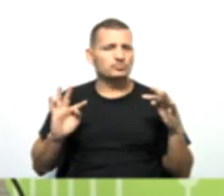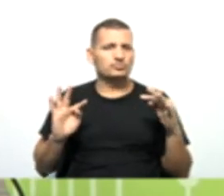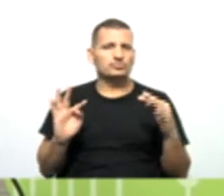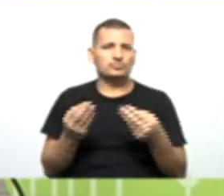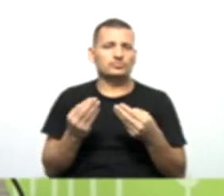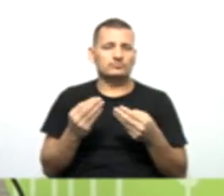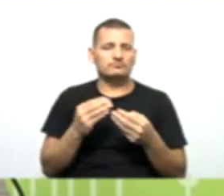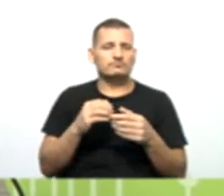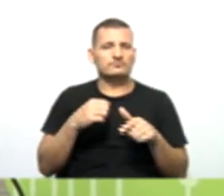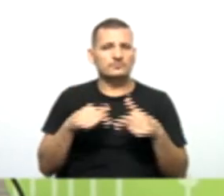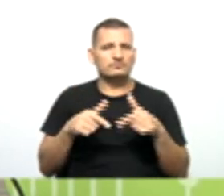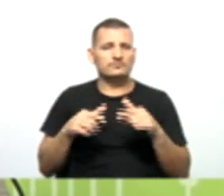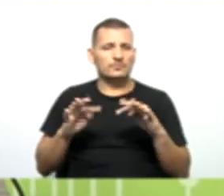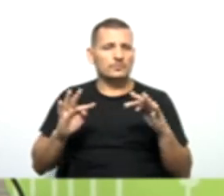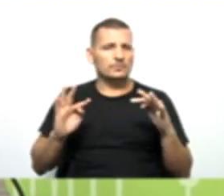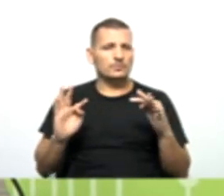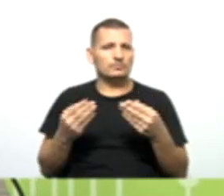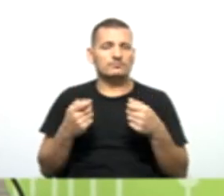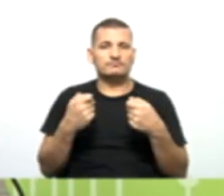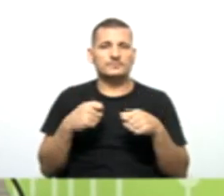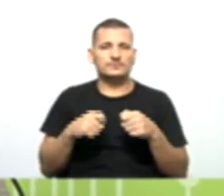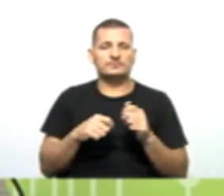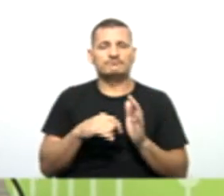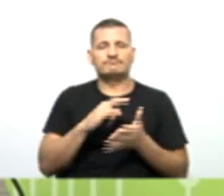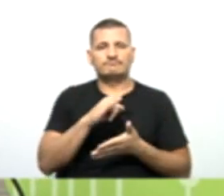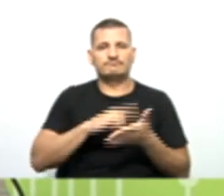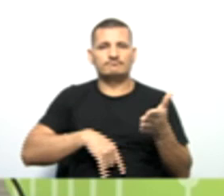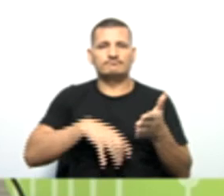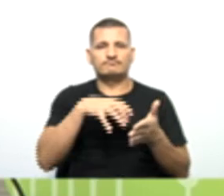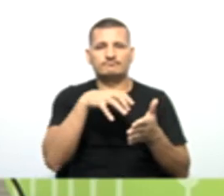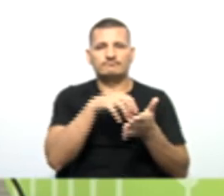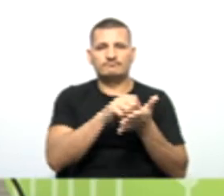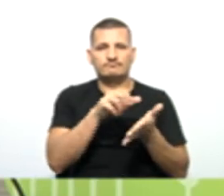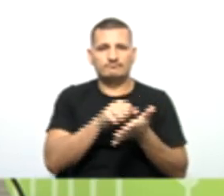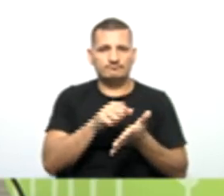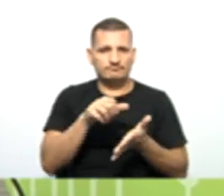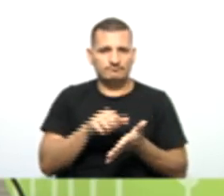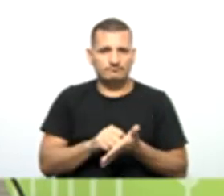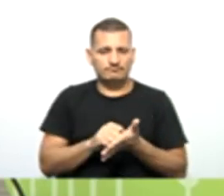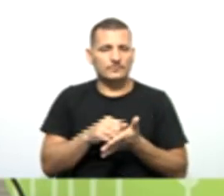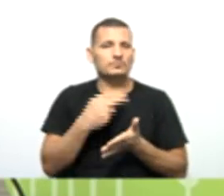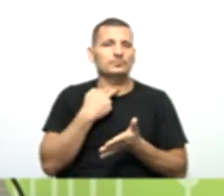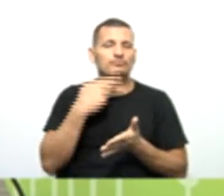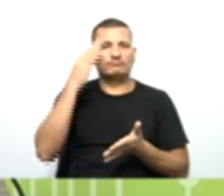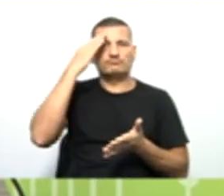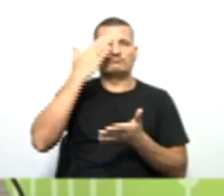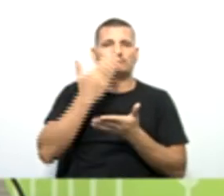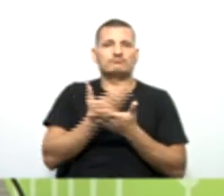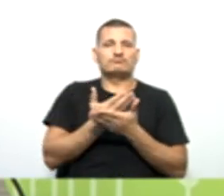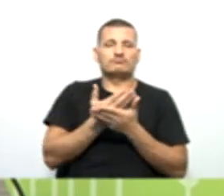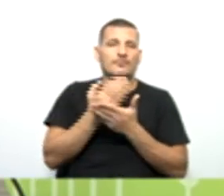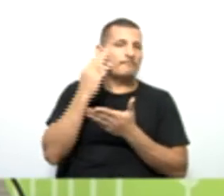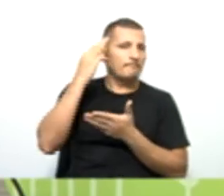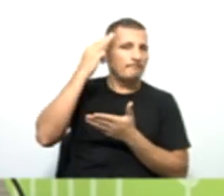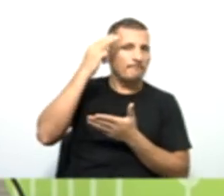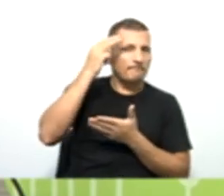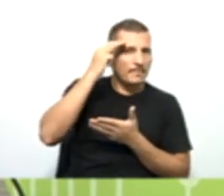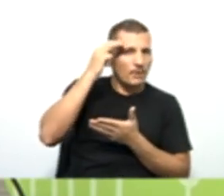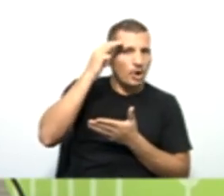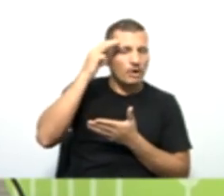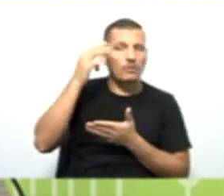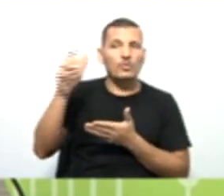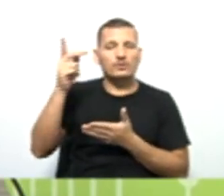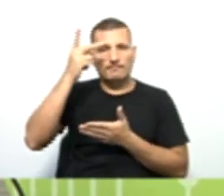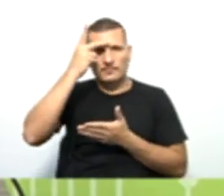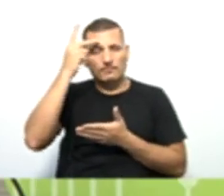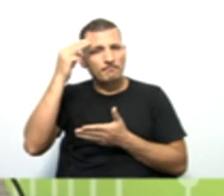todas as atividades, elas devem ser bem documentadas, tá bom? A gente não pode confiar na nossa memória, nem na memória de nenhuma outra pessoa,